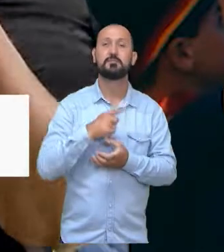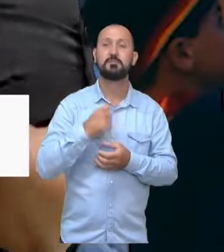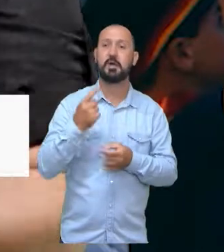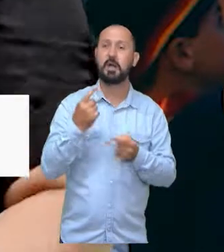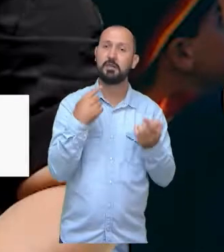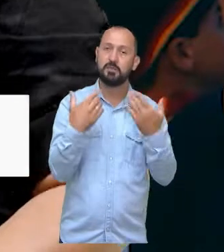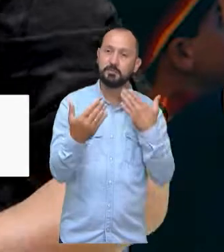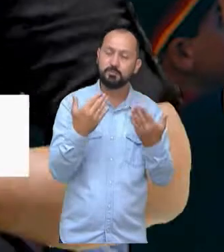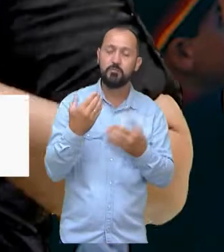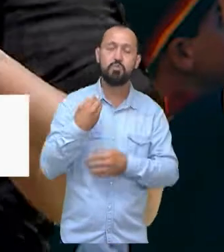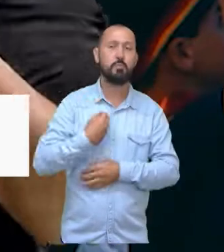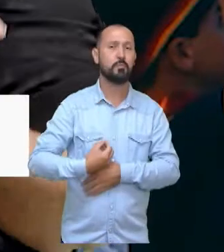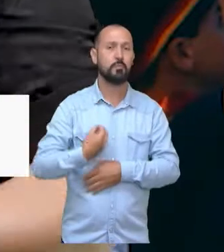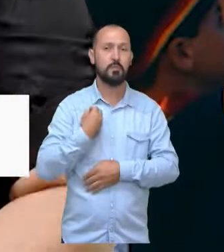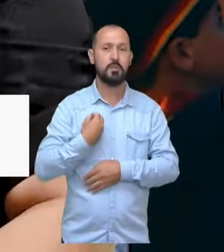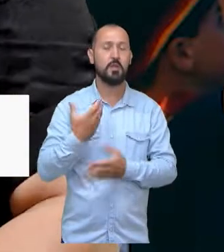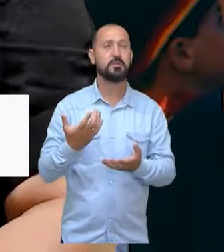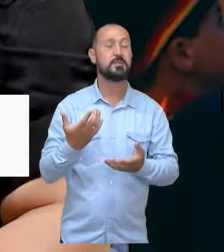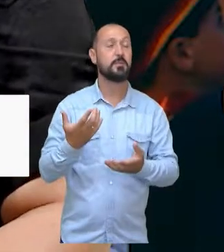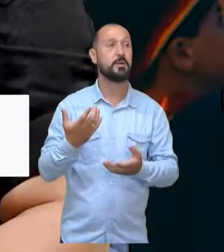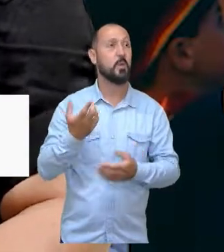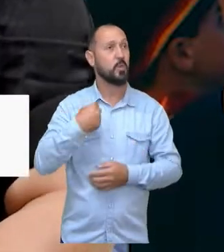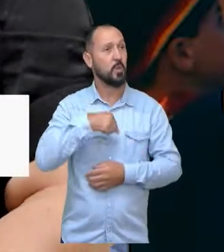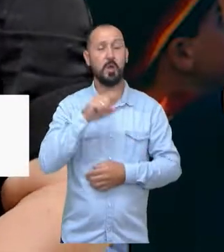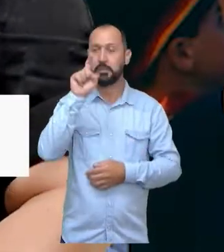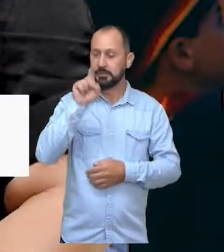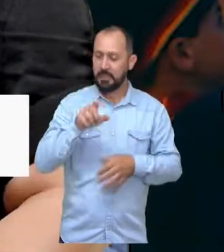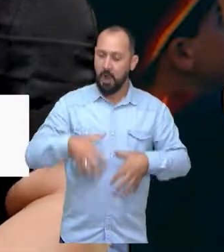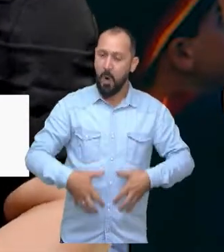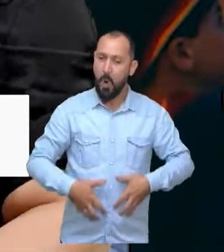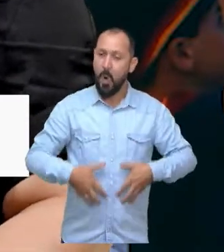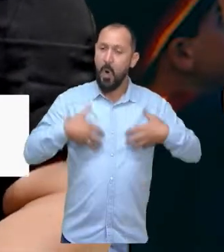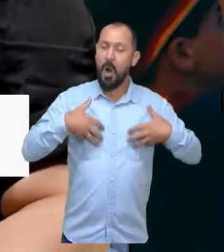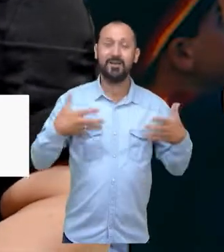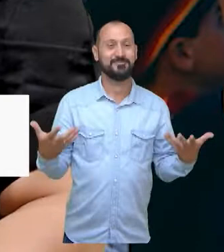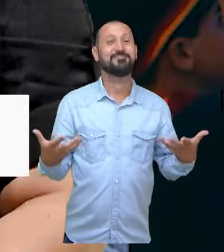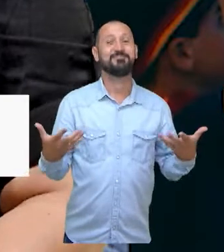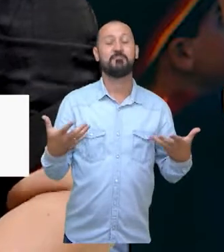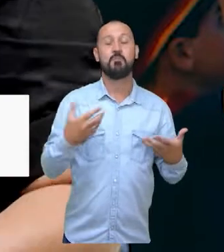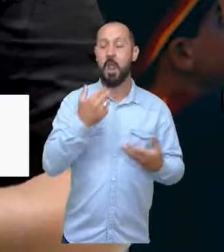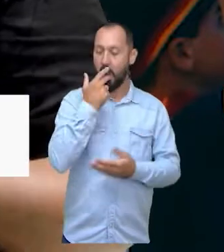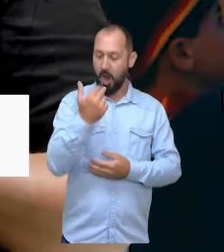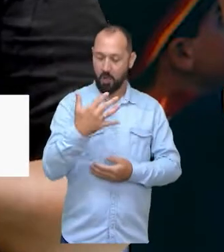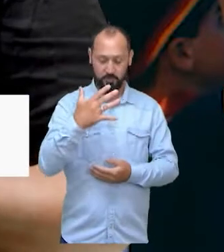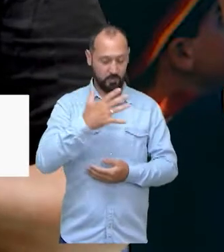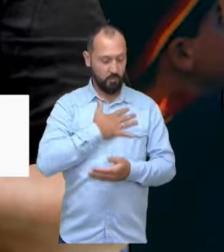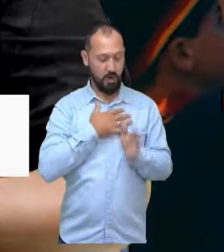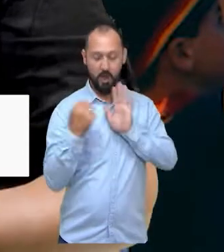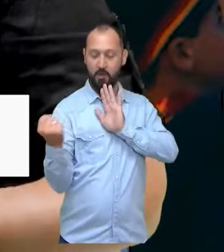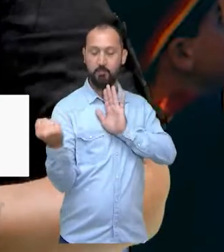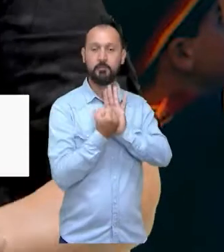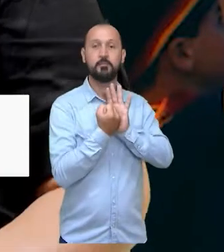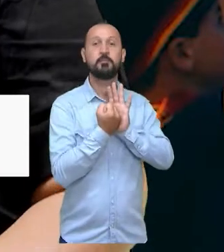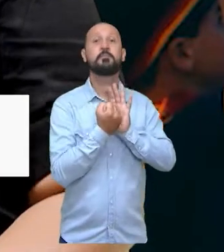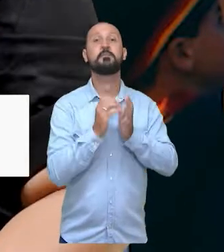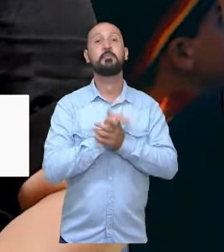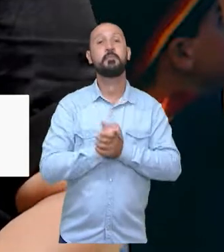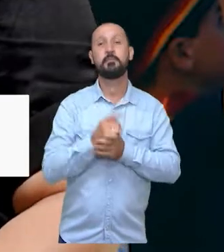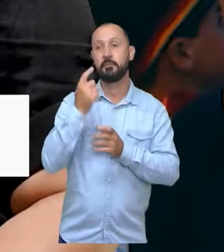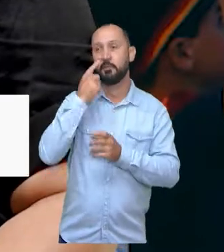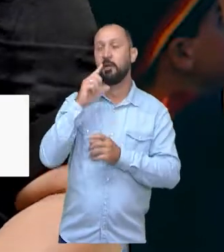vida, sobre o orgulho de ser, né, a questão das cores, né, que nos representam. Então, todo esse